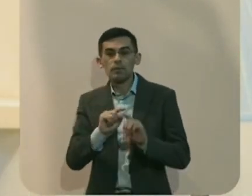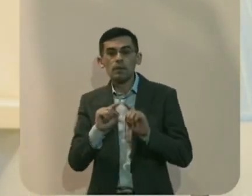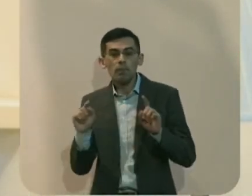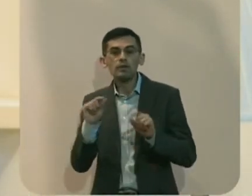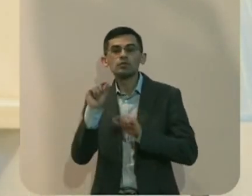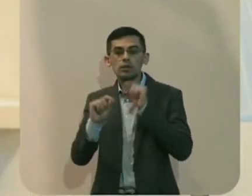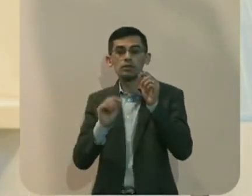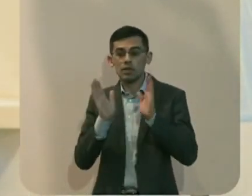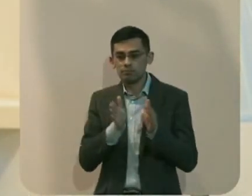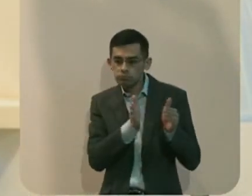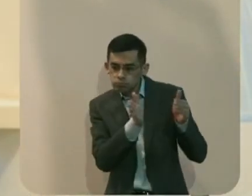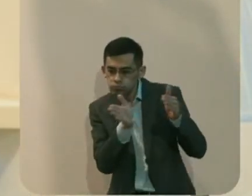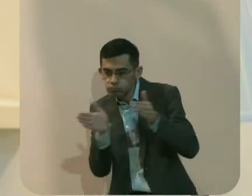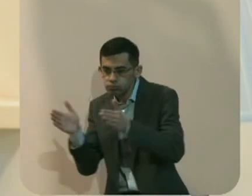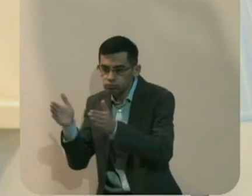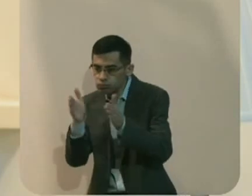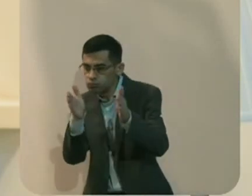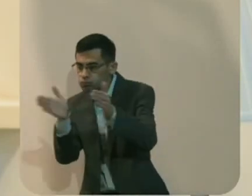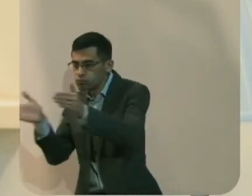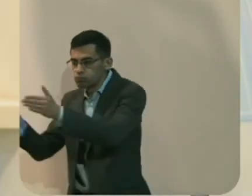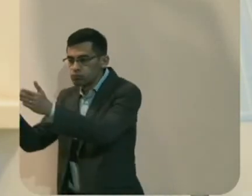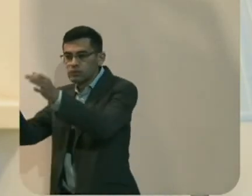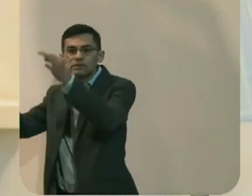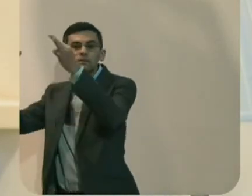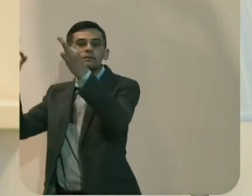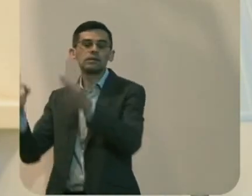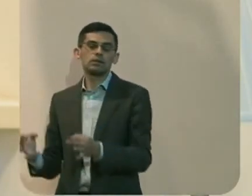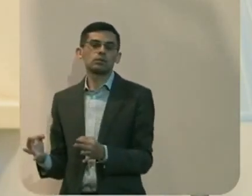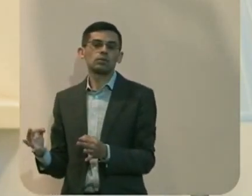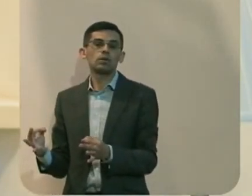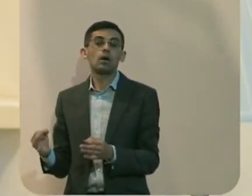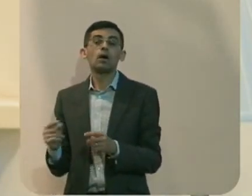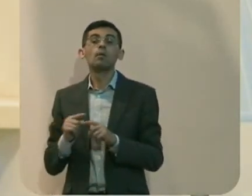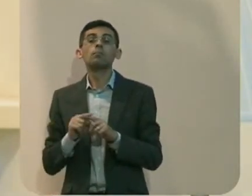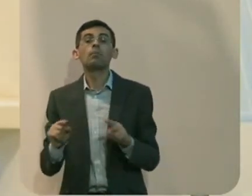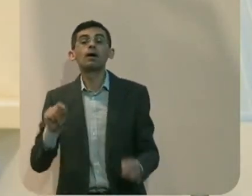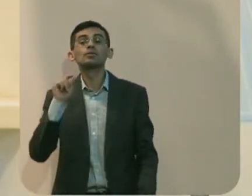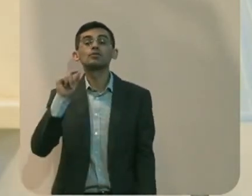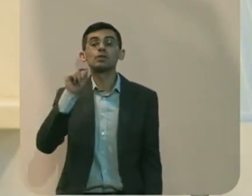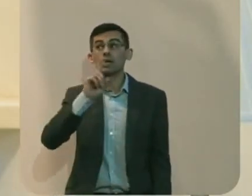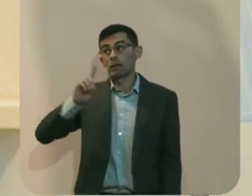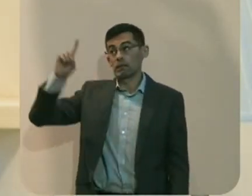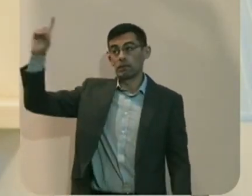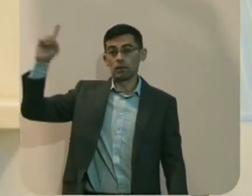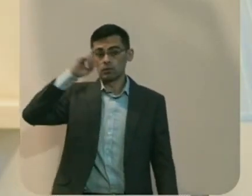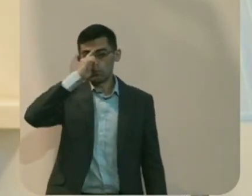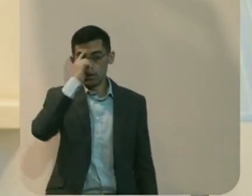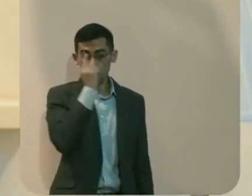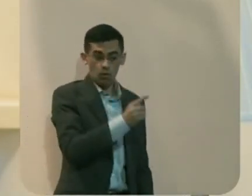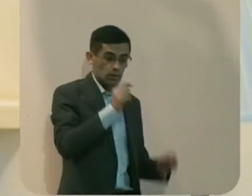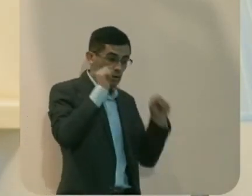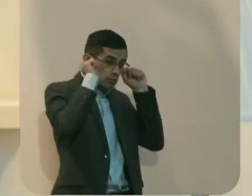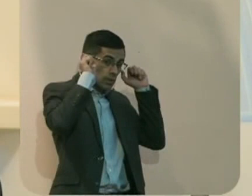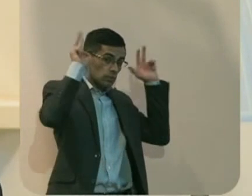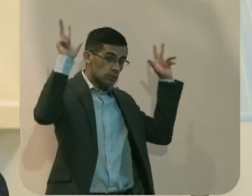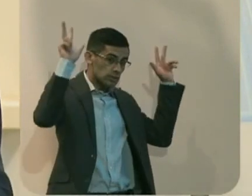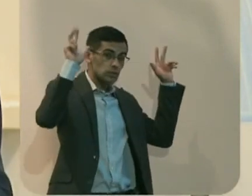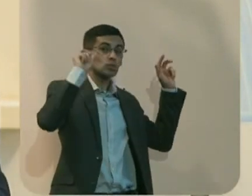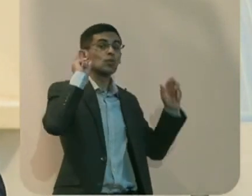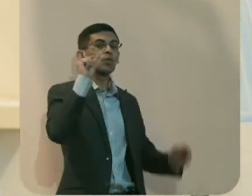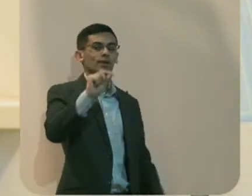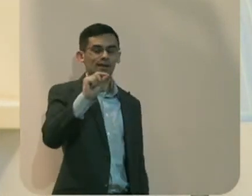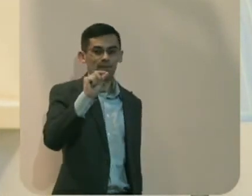estava marcado, eram as trilhas, as rotas das caravanas. Mas Deus deu uma ordem para Moisés que era